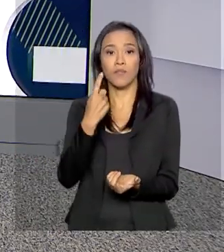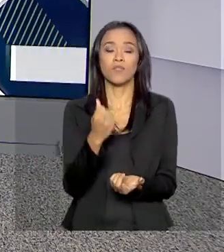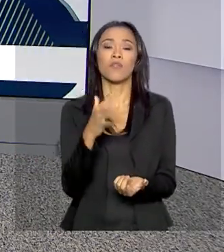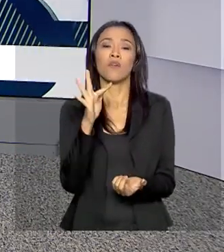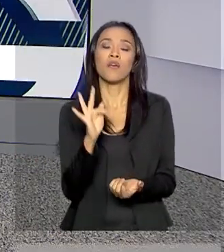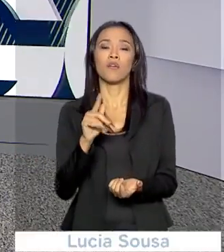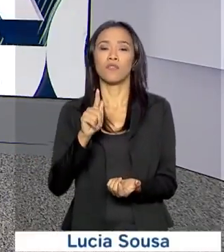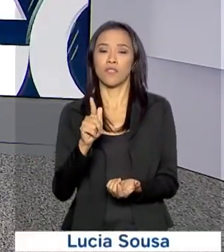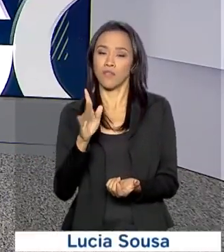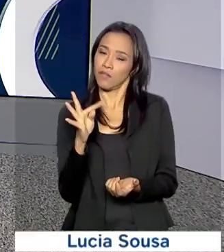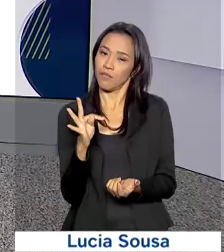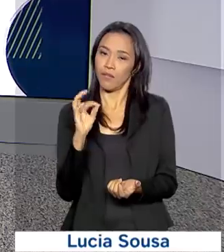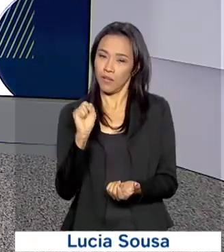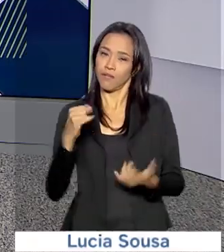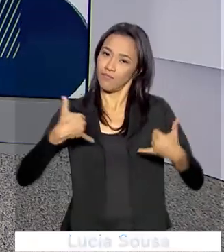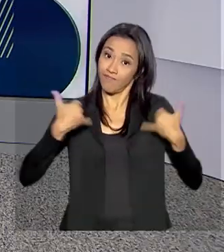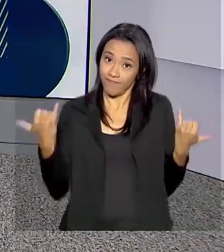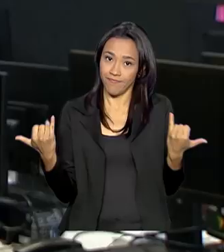FGTS.